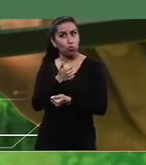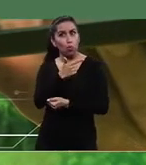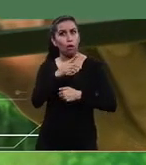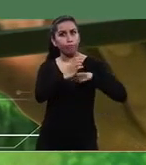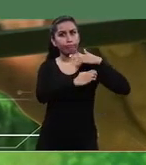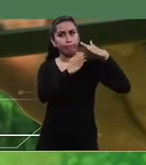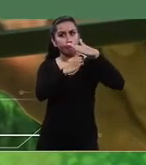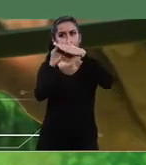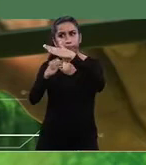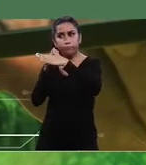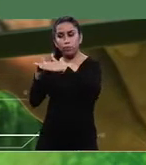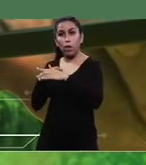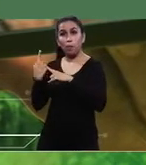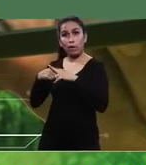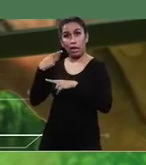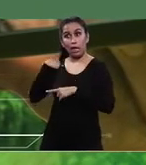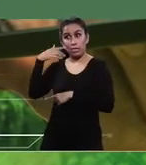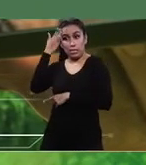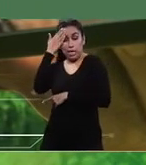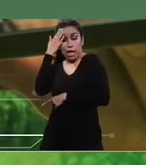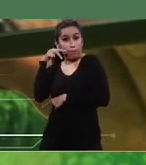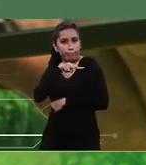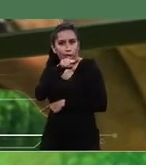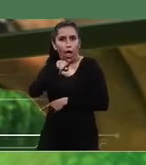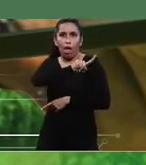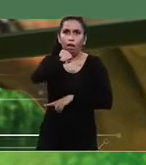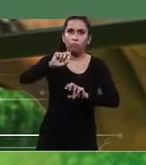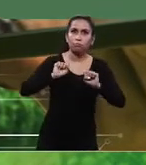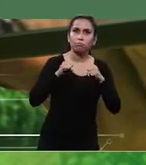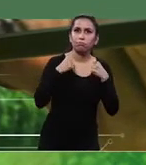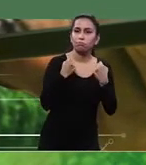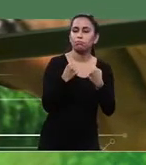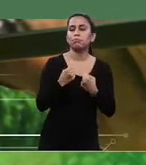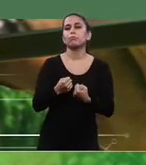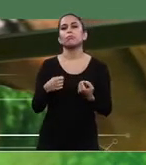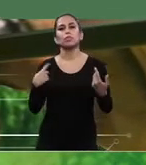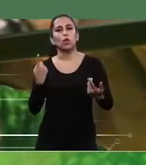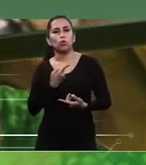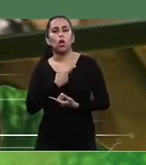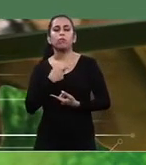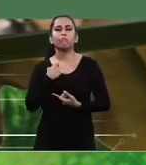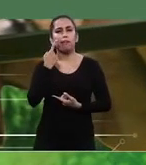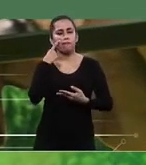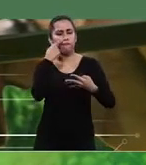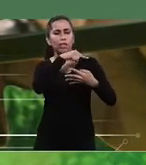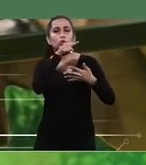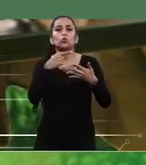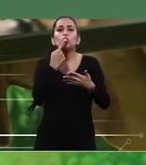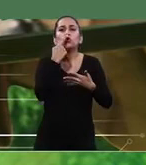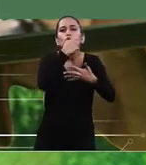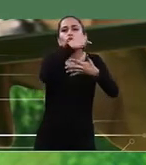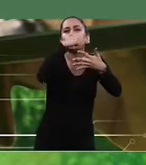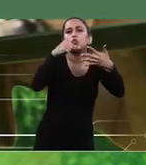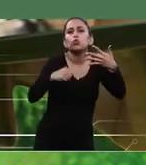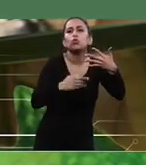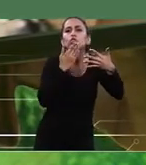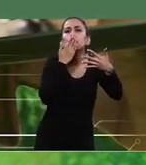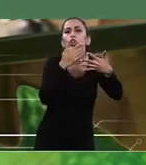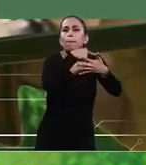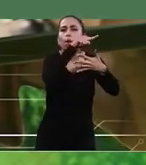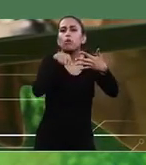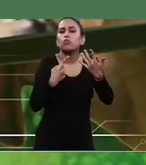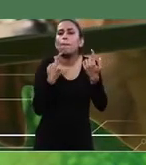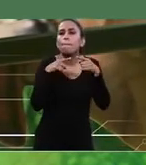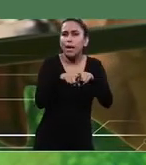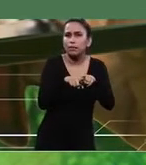grandes protagonistas desse esforço. Então, aqui a gente selecionou alguns dos tipos de parcerias que nós temos, como a parceria com